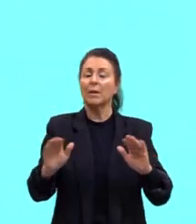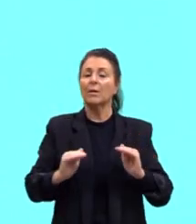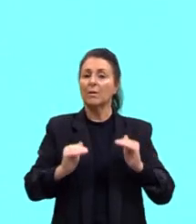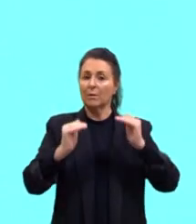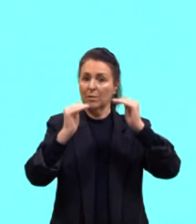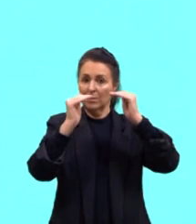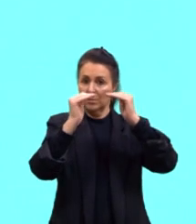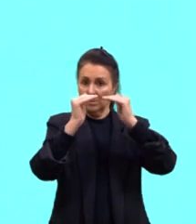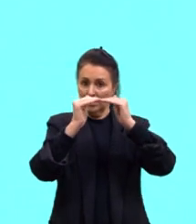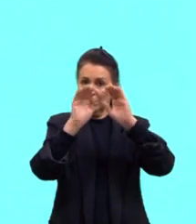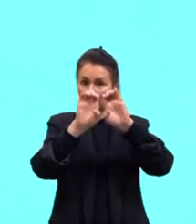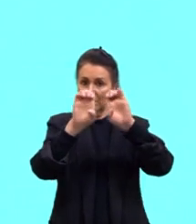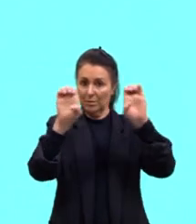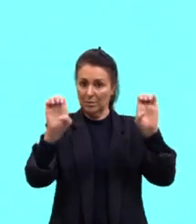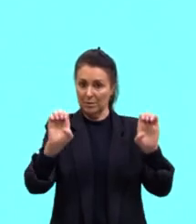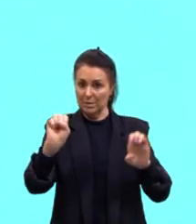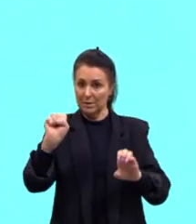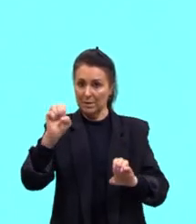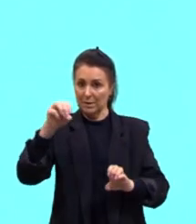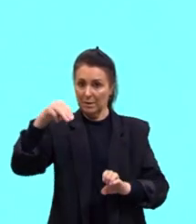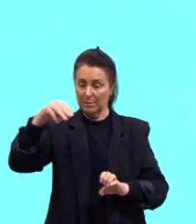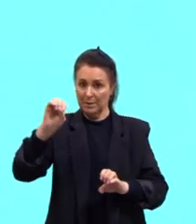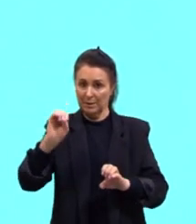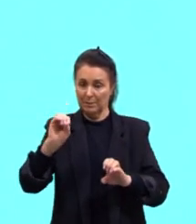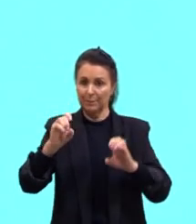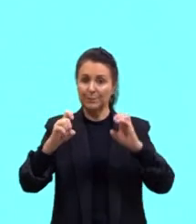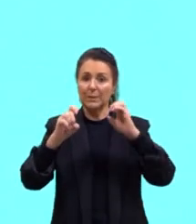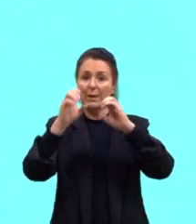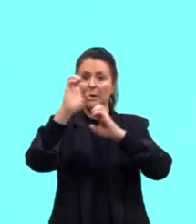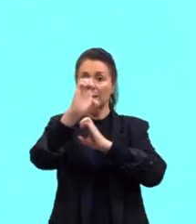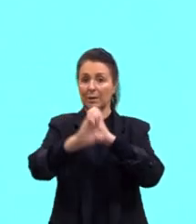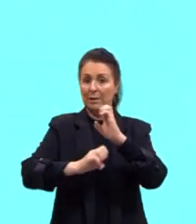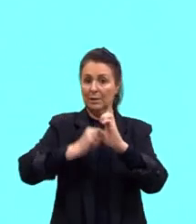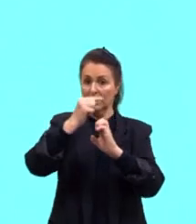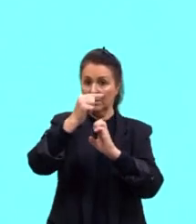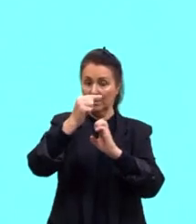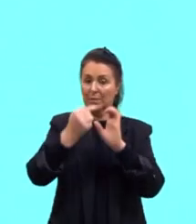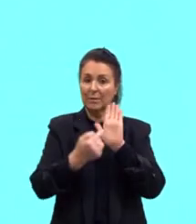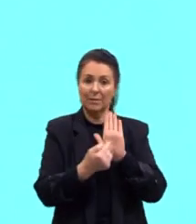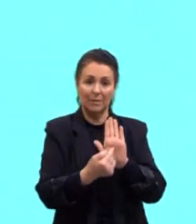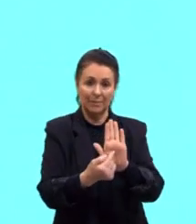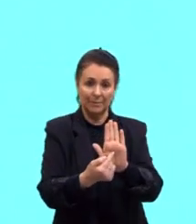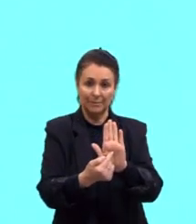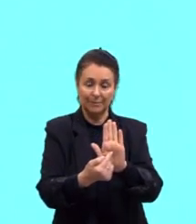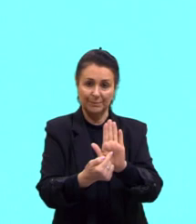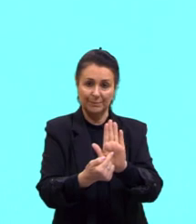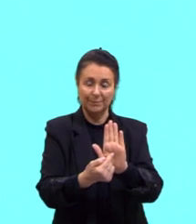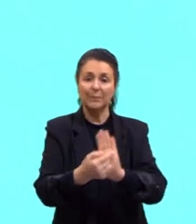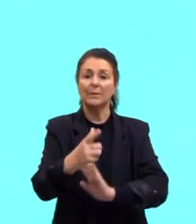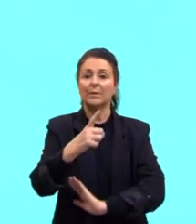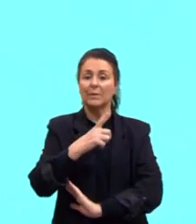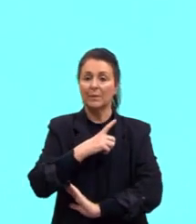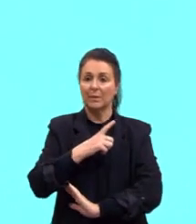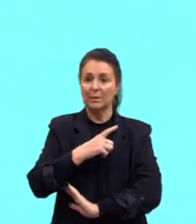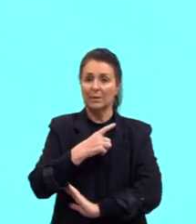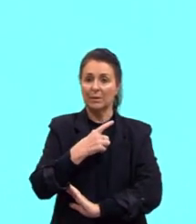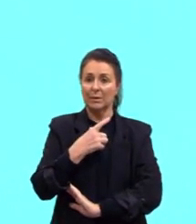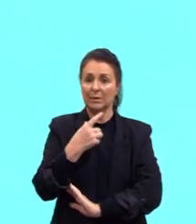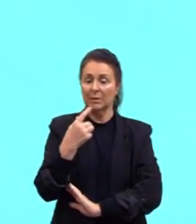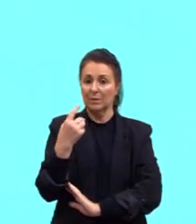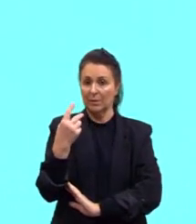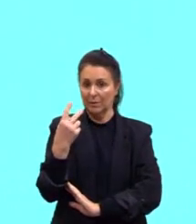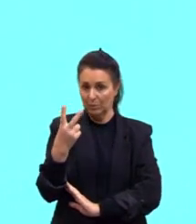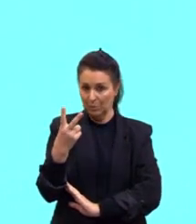semiequações de redução apresentadas e eu tenho duas